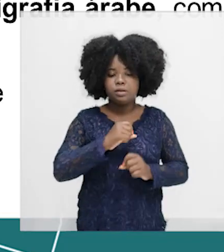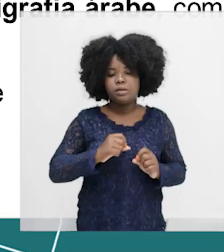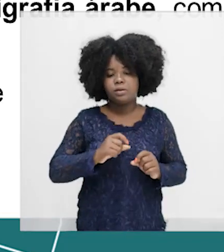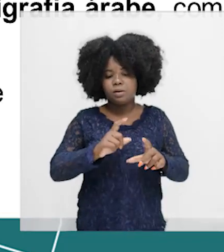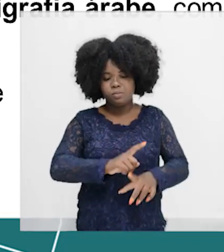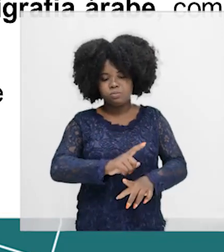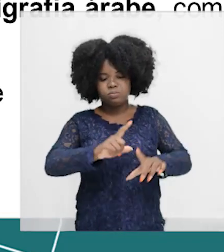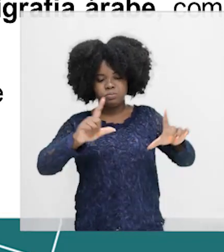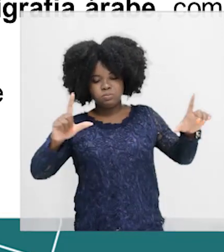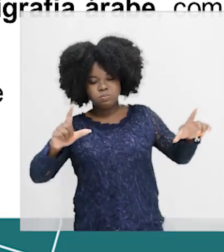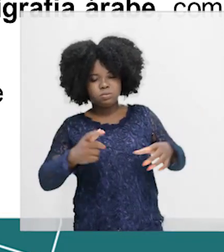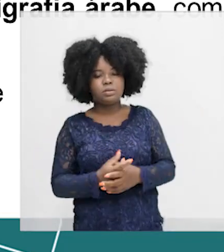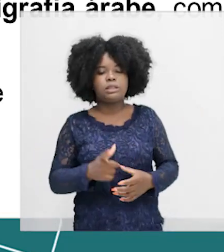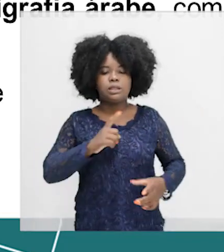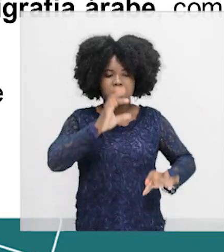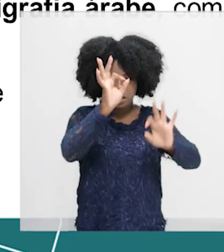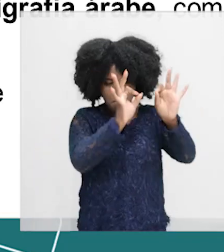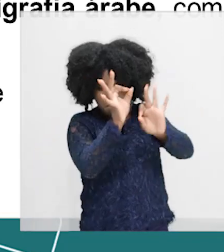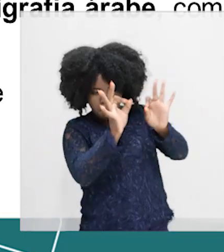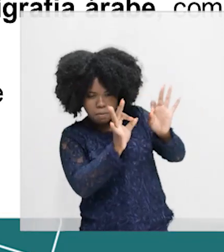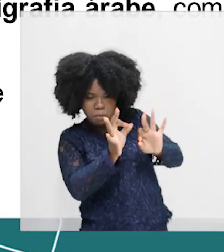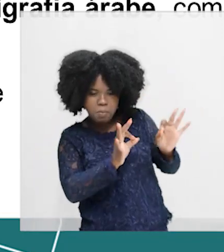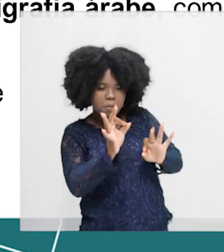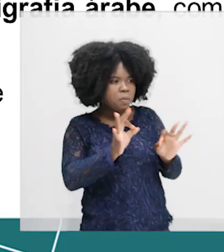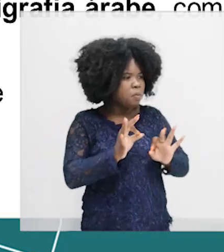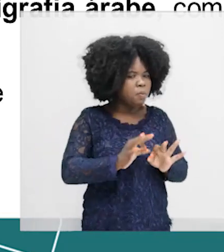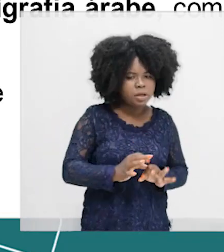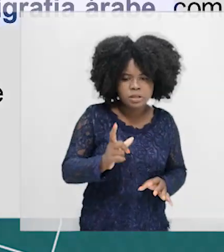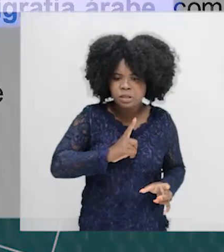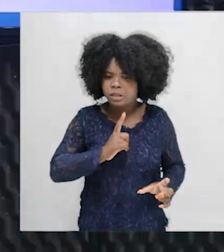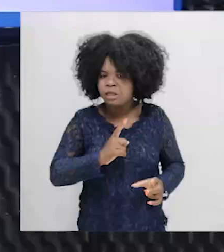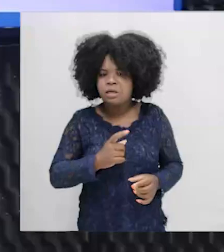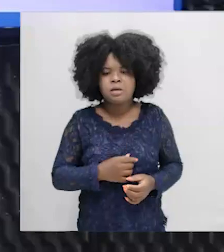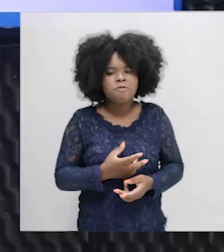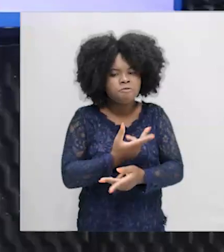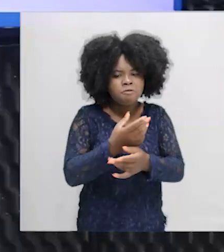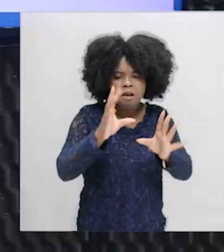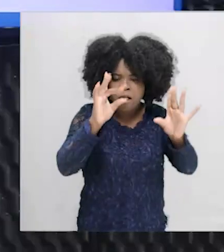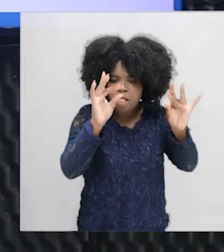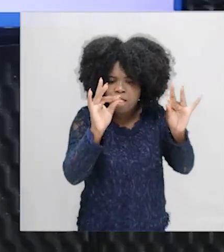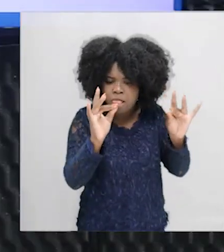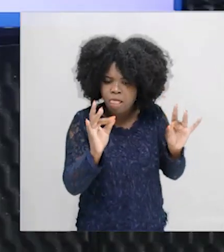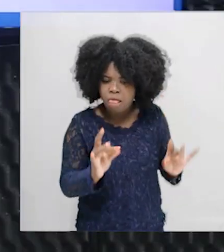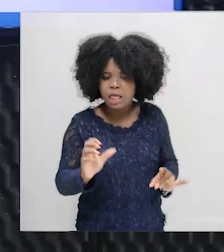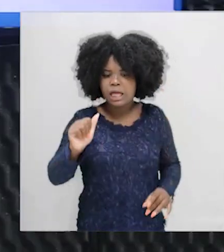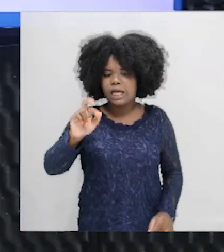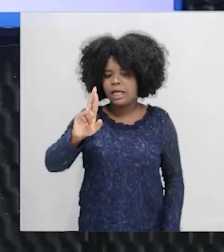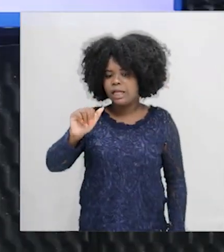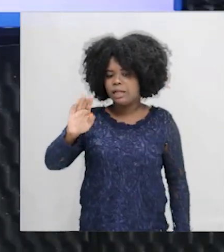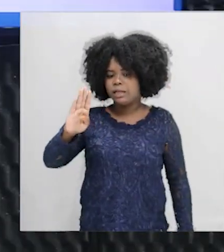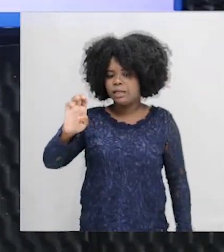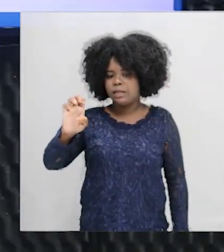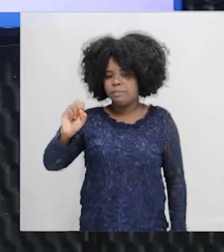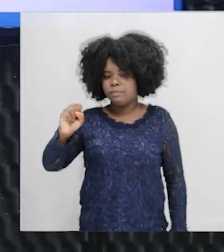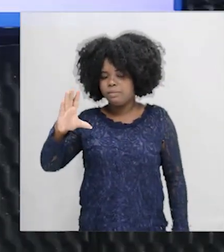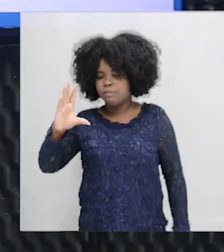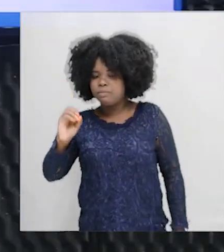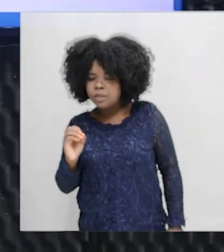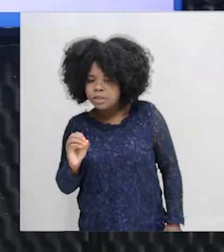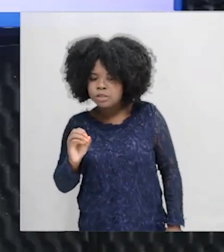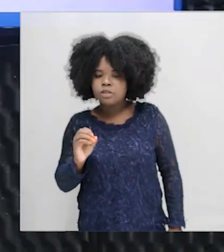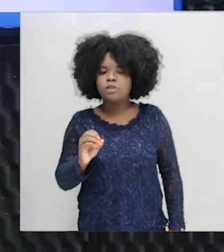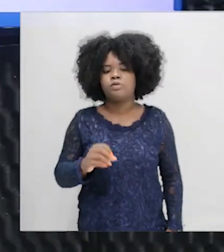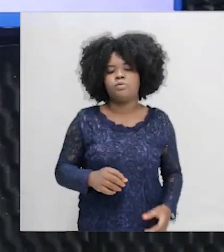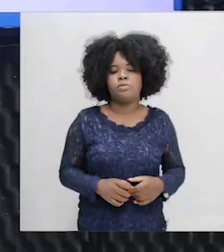extremamente decorada, riquíssima e cheio de arabescos. O que são arabescos, professores? Aquelas linhas, curvas que a gente